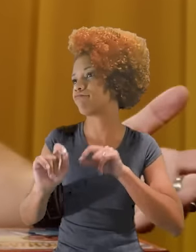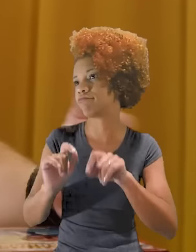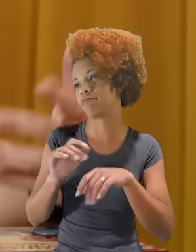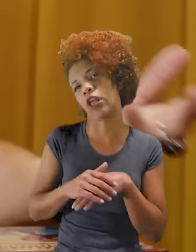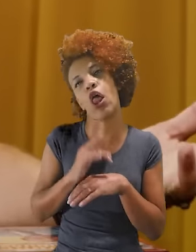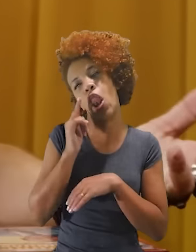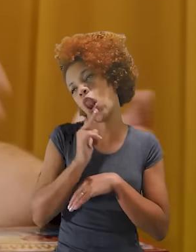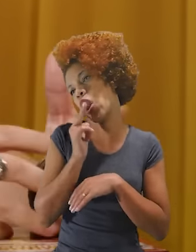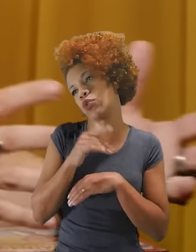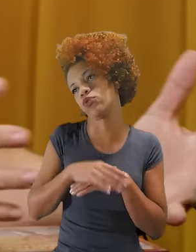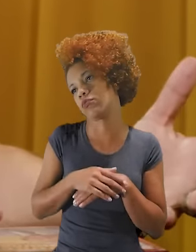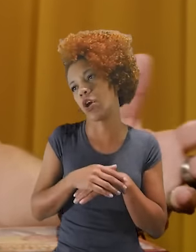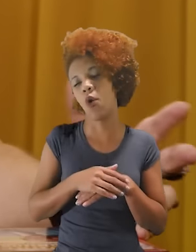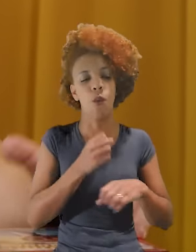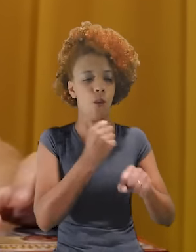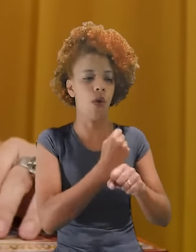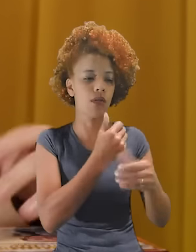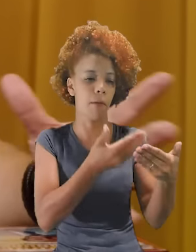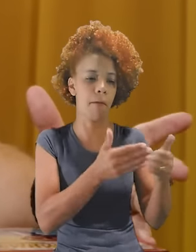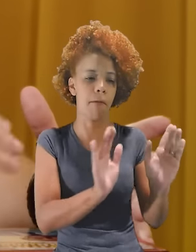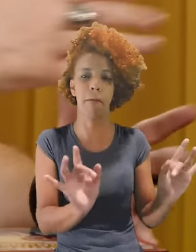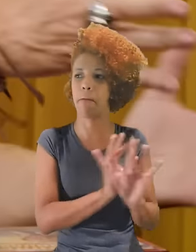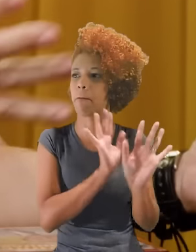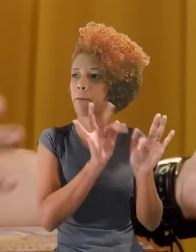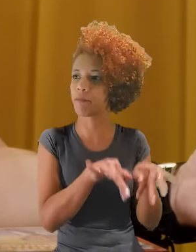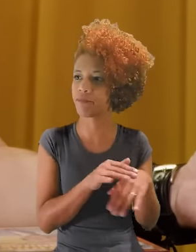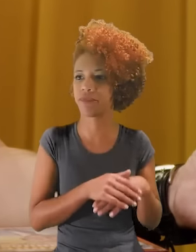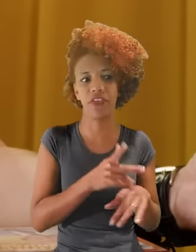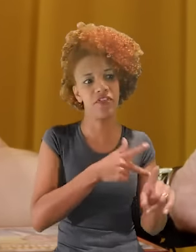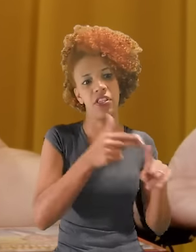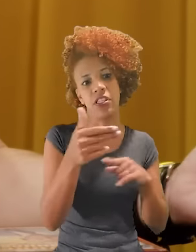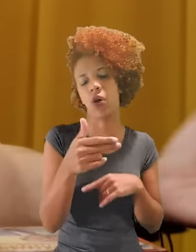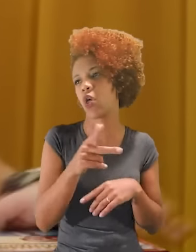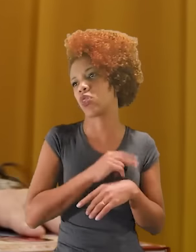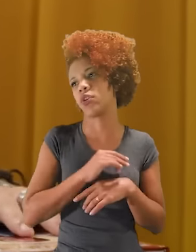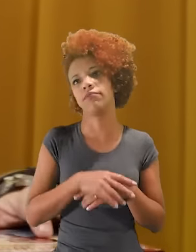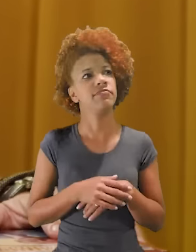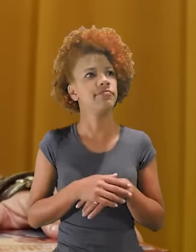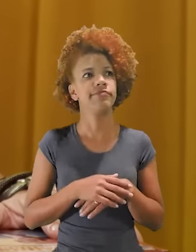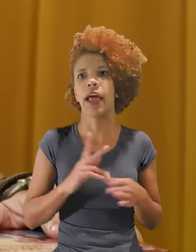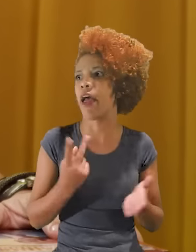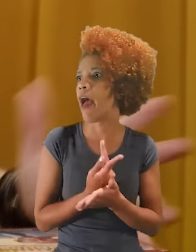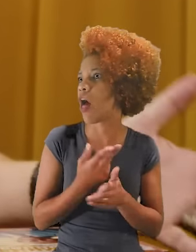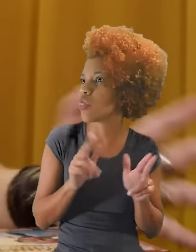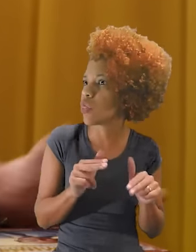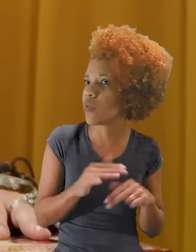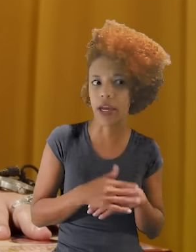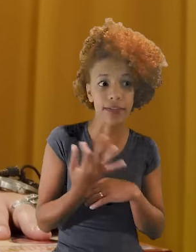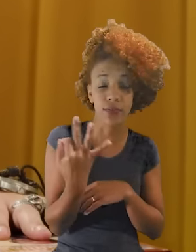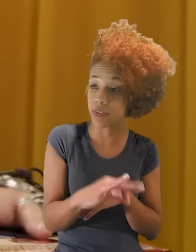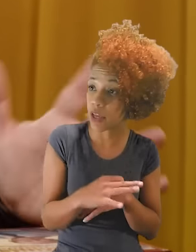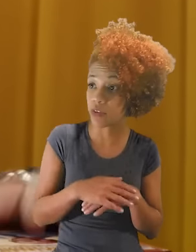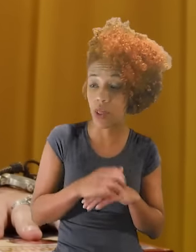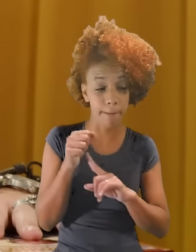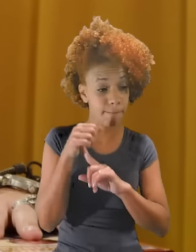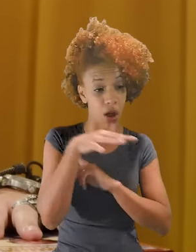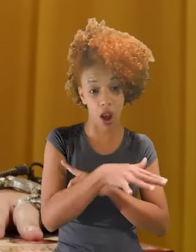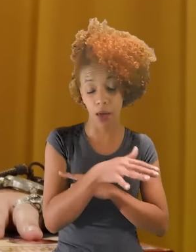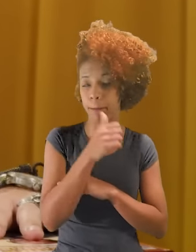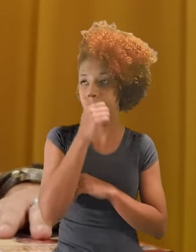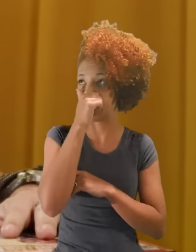isso, porra. Obviamente, quando estreou o parque... De novo o cara venceu, né? Porque os caras falam, pô, esse cara não dá uma errada, cara. Tipo, deu certo.